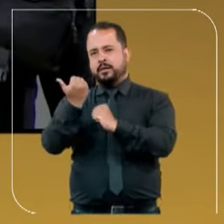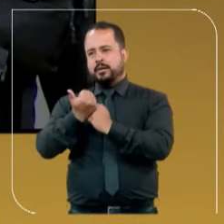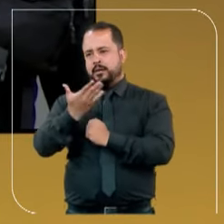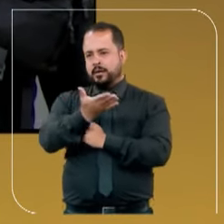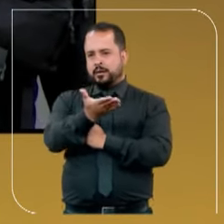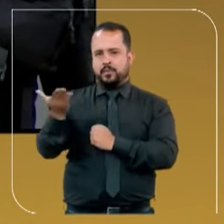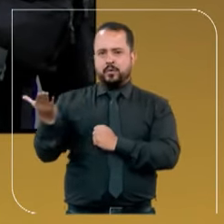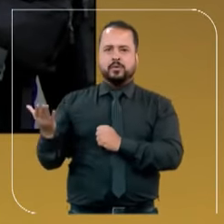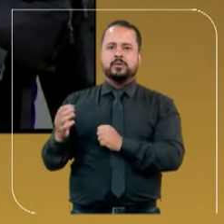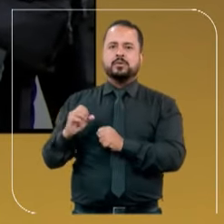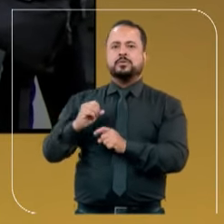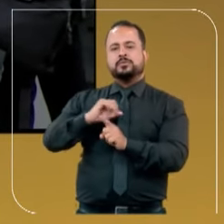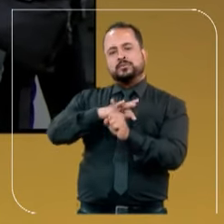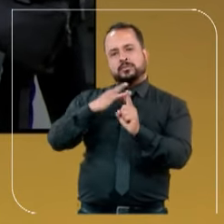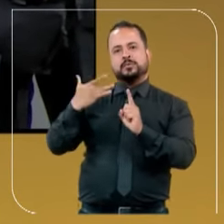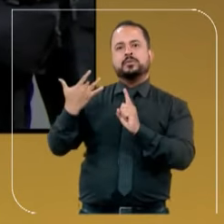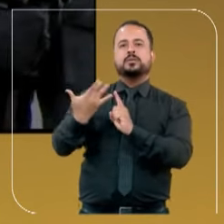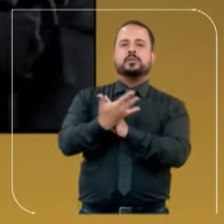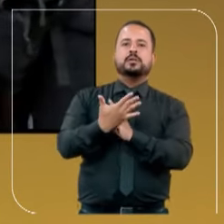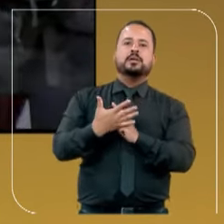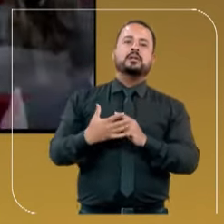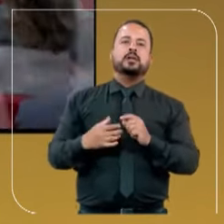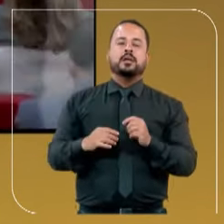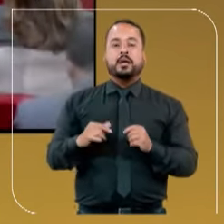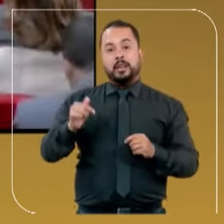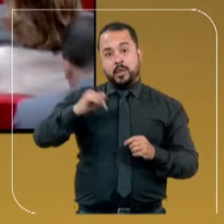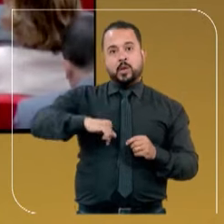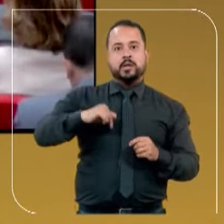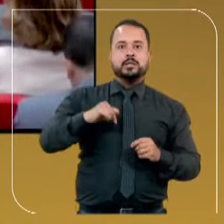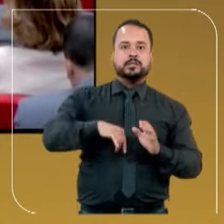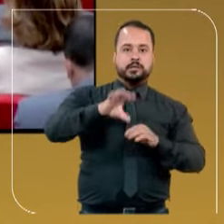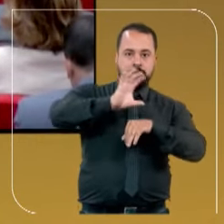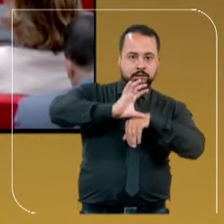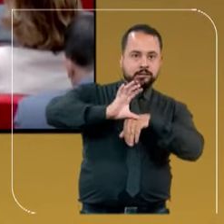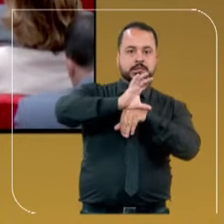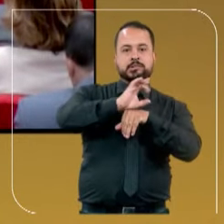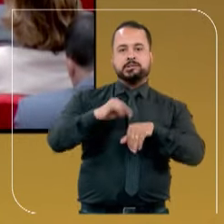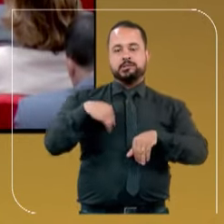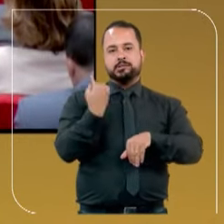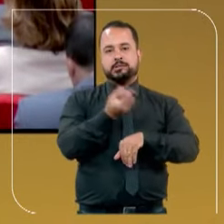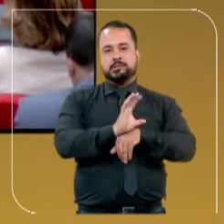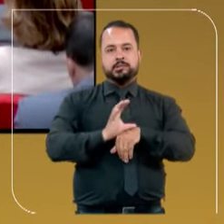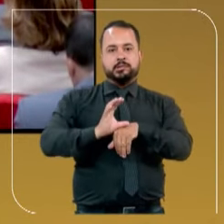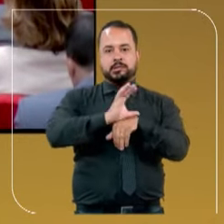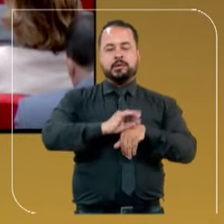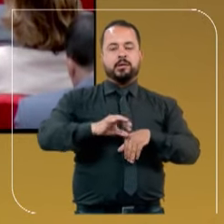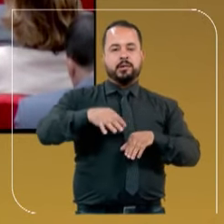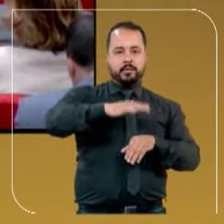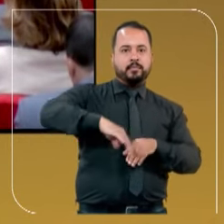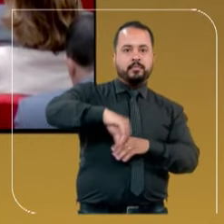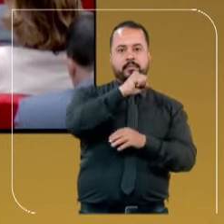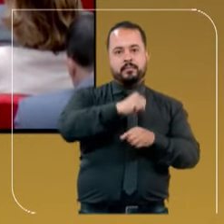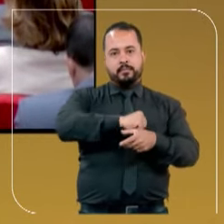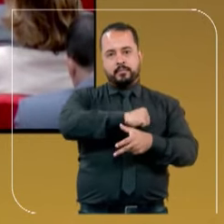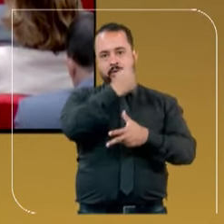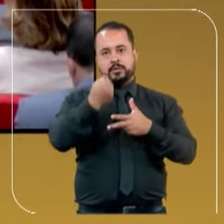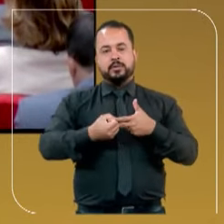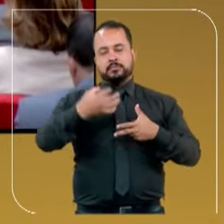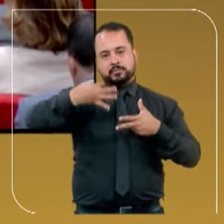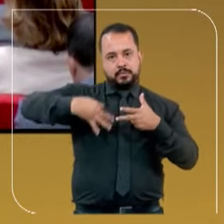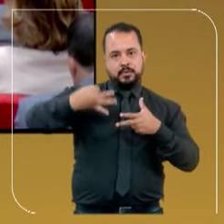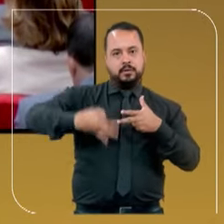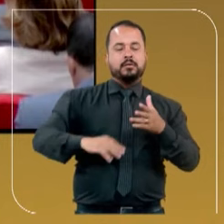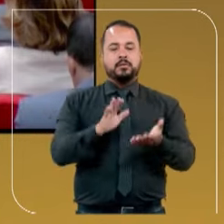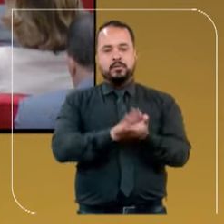é à toa que a nossa Constituição confere ao Poder Judiciário a atribuição de interpretá-la e